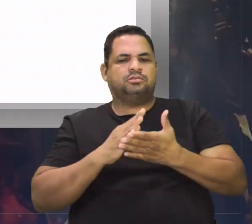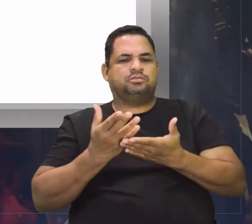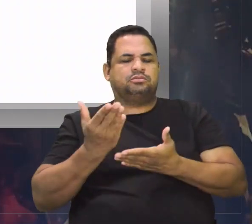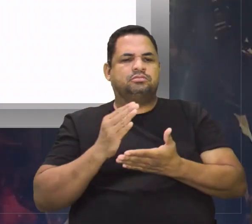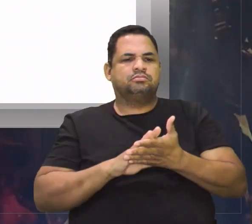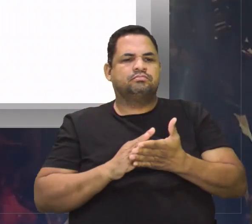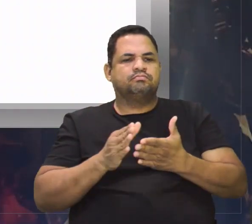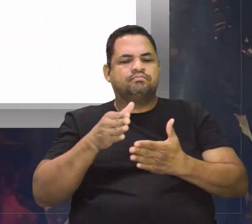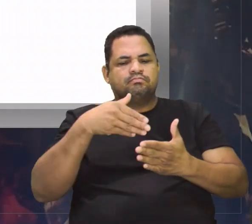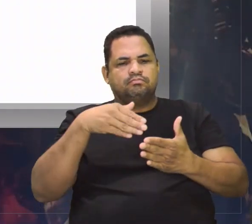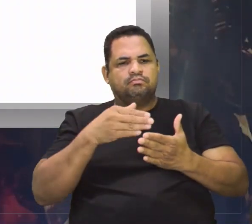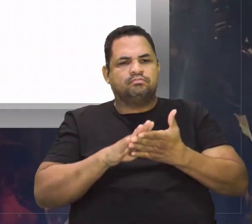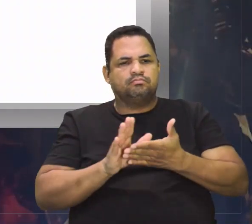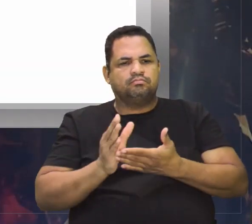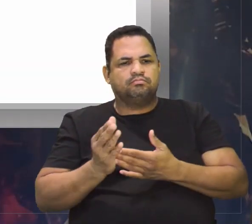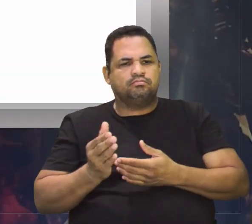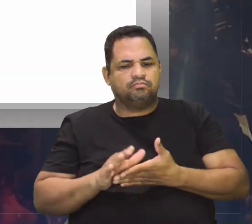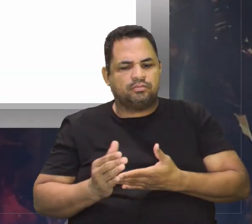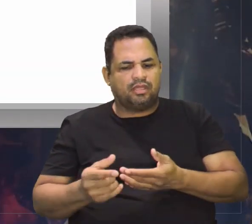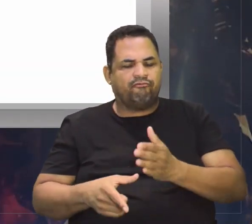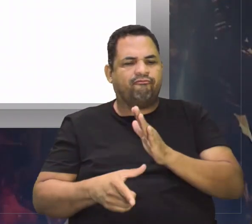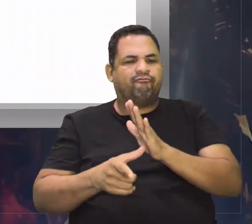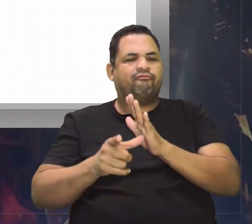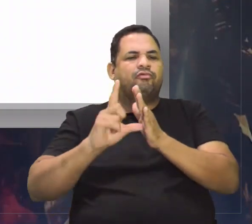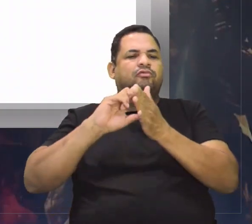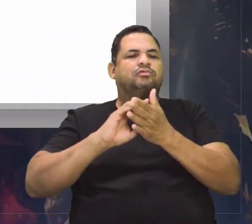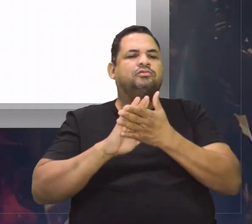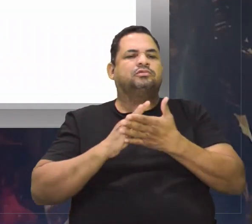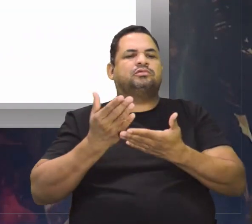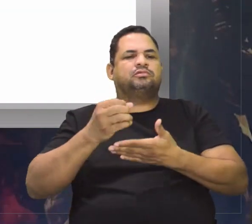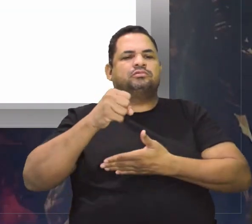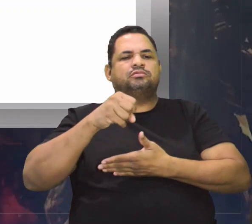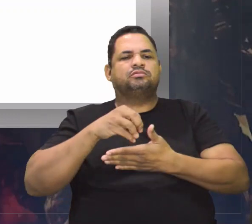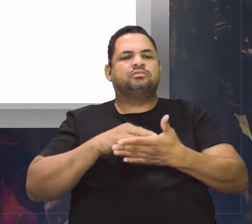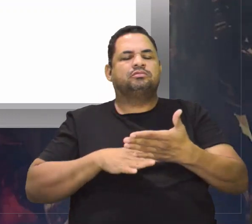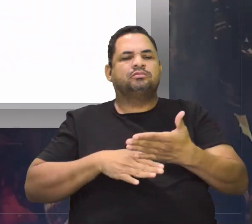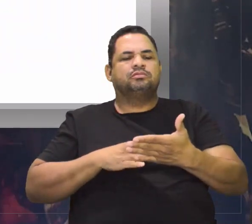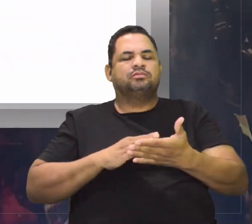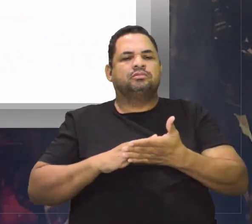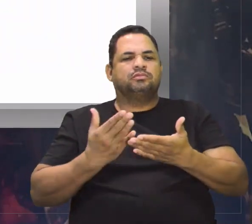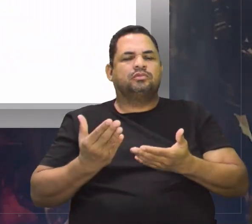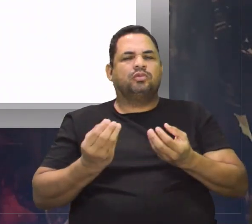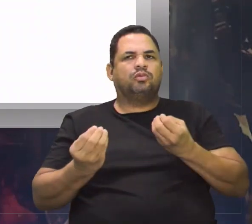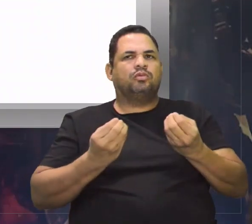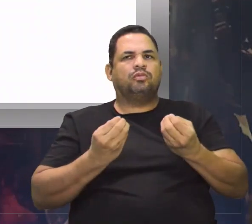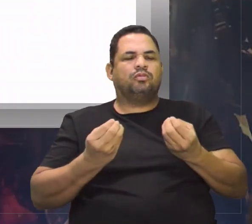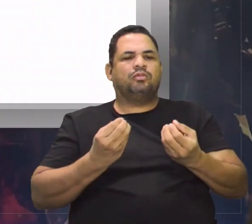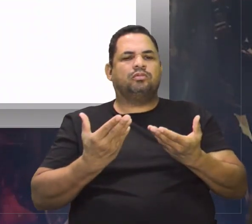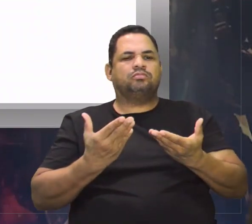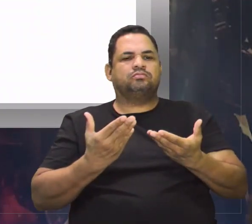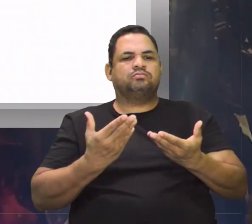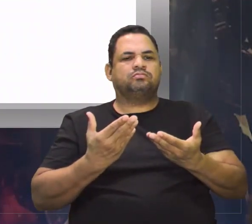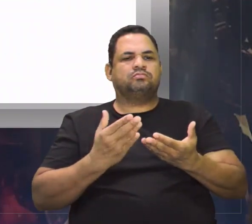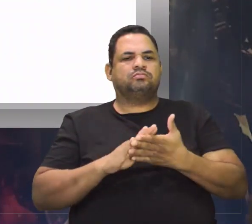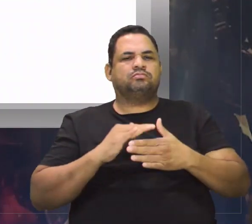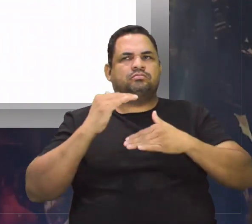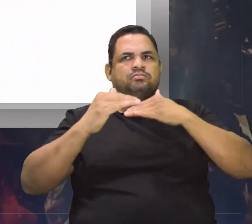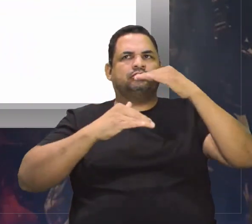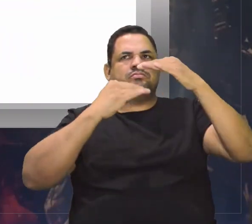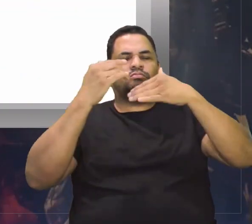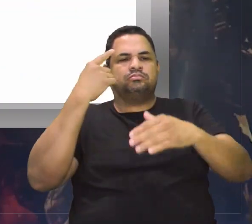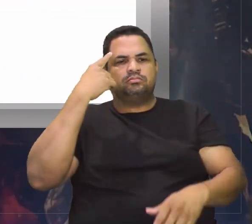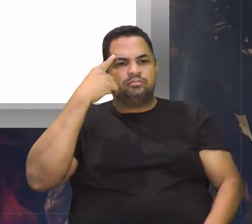está buscando as questões da antiguidade e trazendo para a idade moderna. Olha como isso é um avanço no